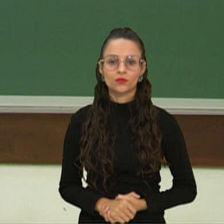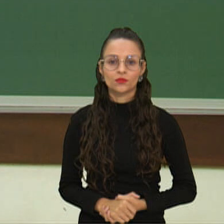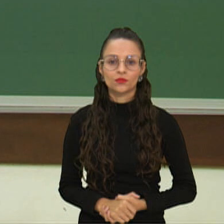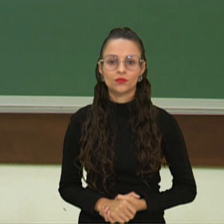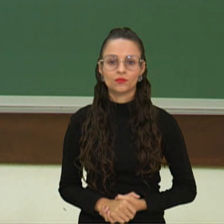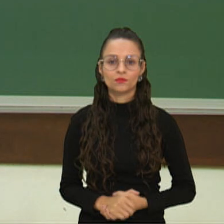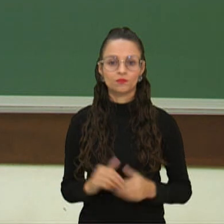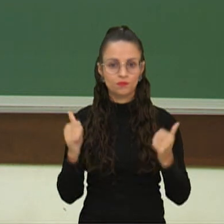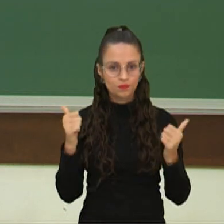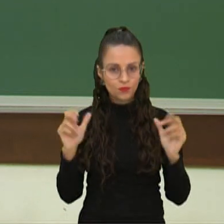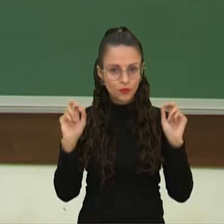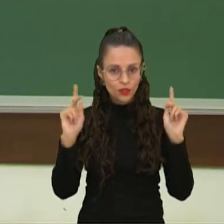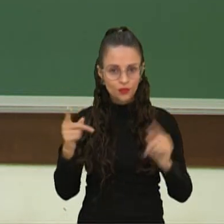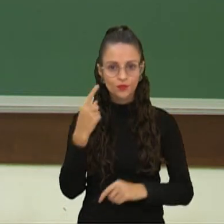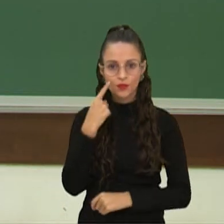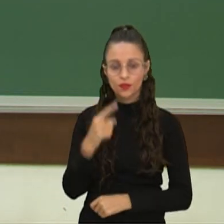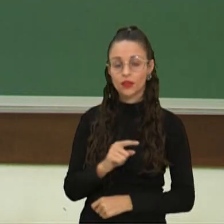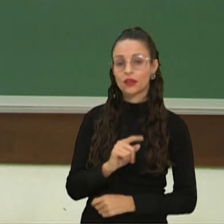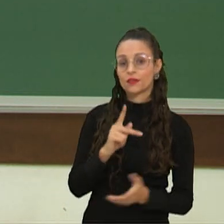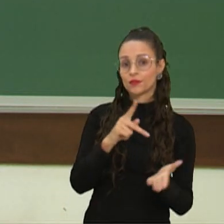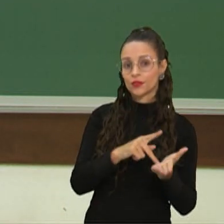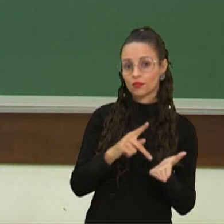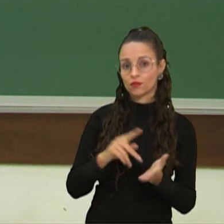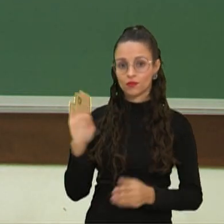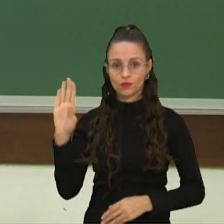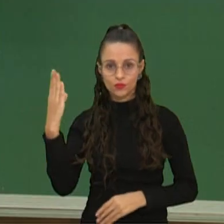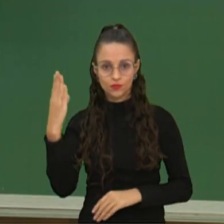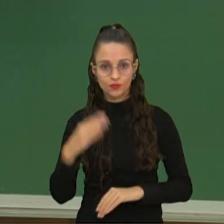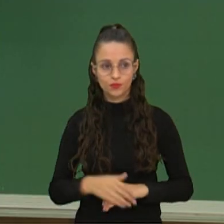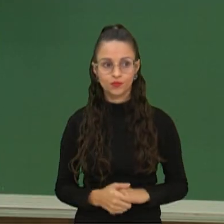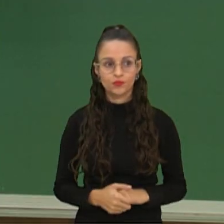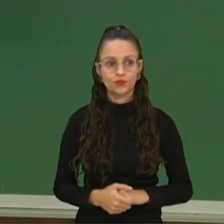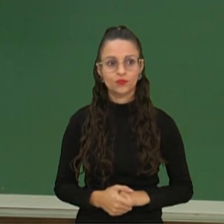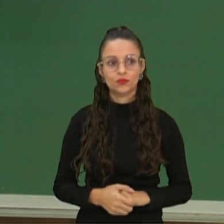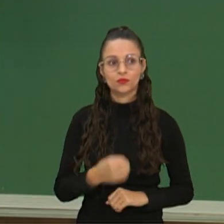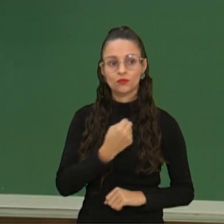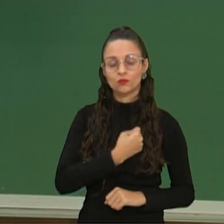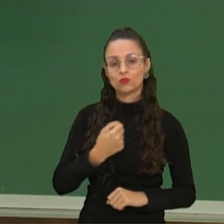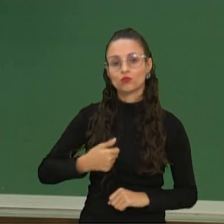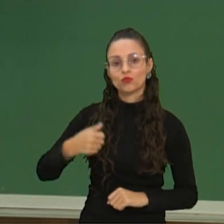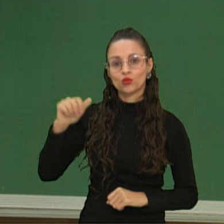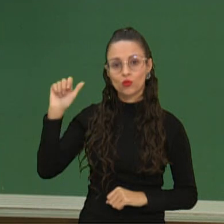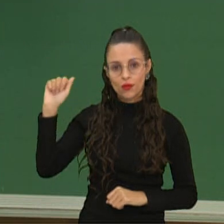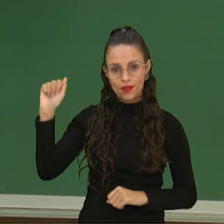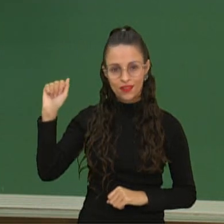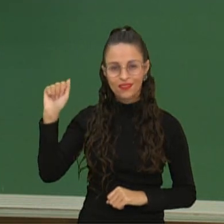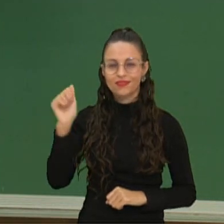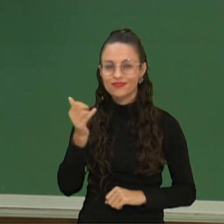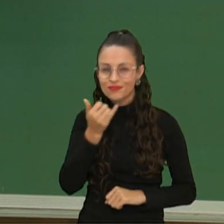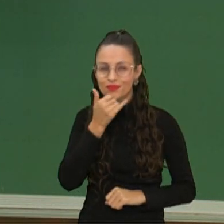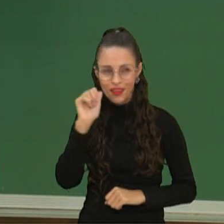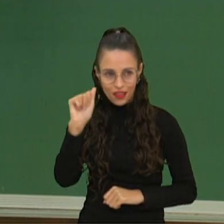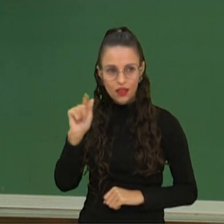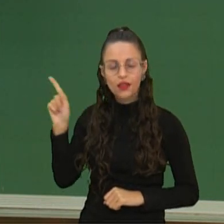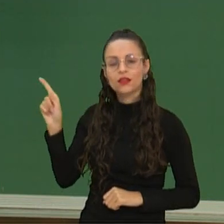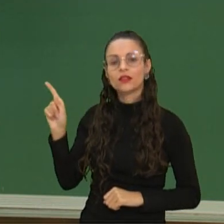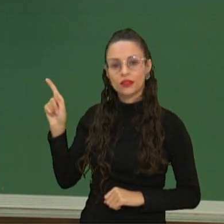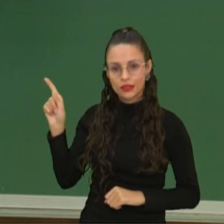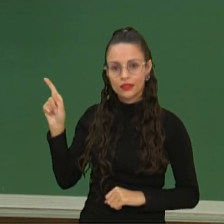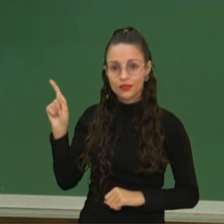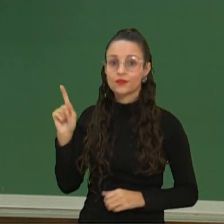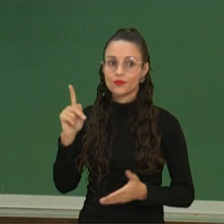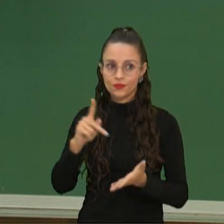Ok, vamos ver o nosso true or false. So, number 1, true, porque de fato todo mundo comete erros.